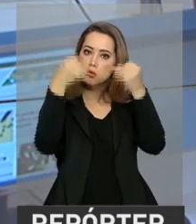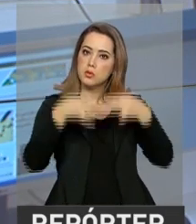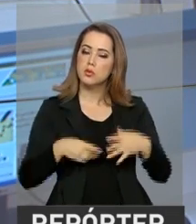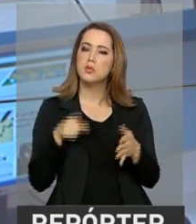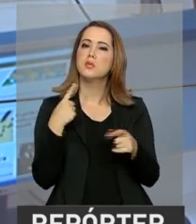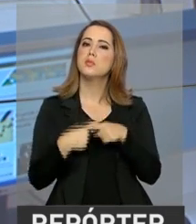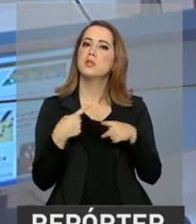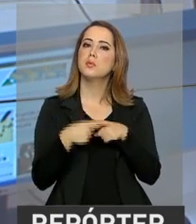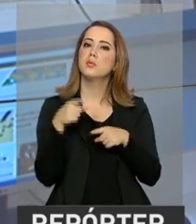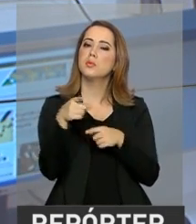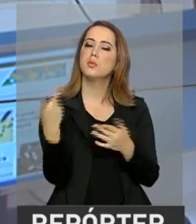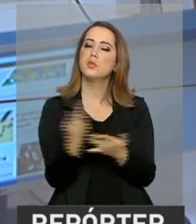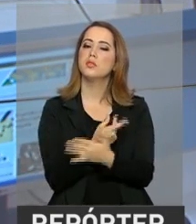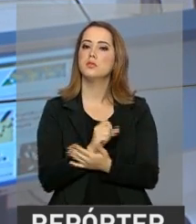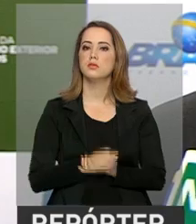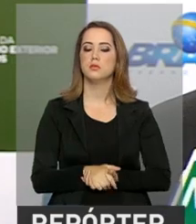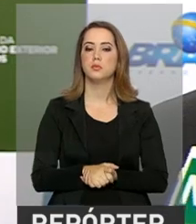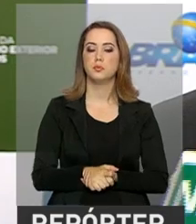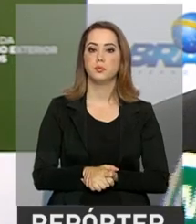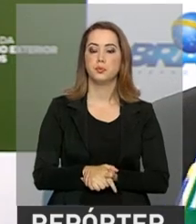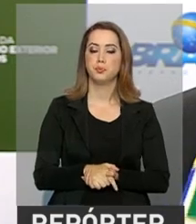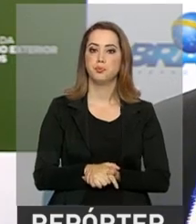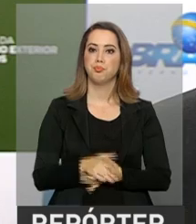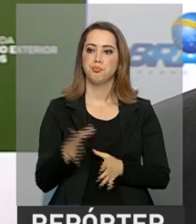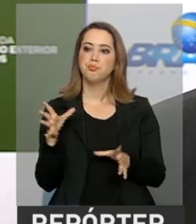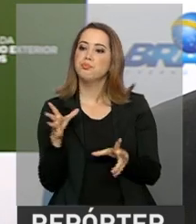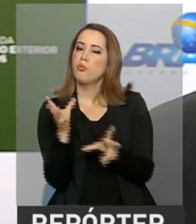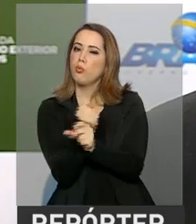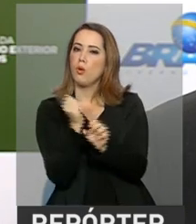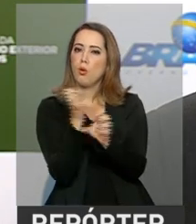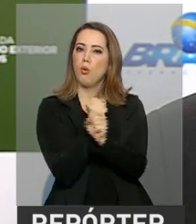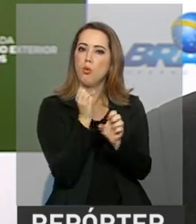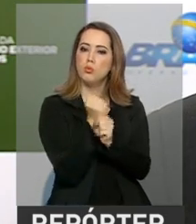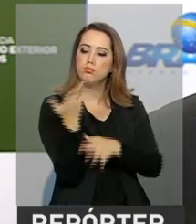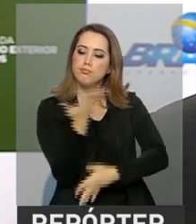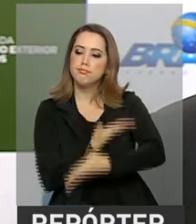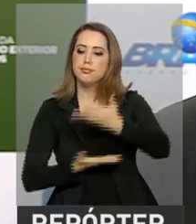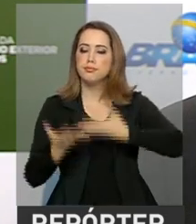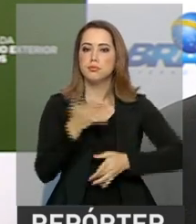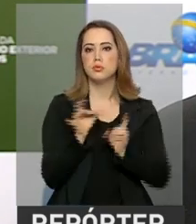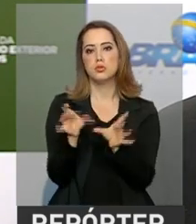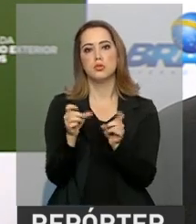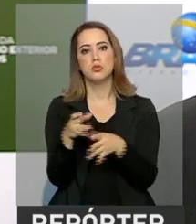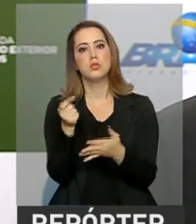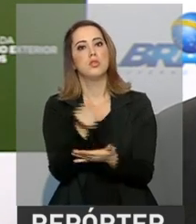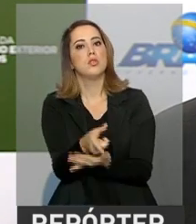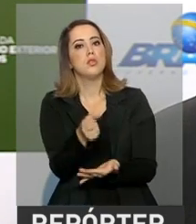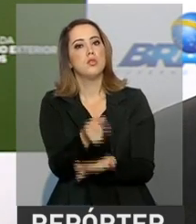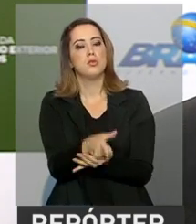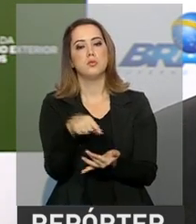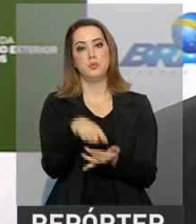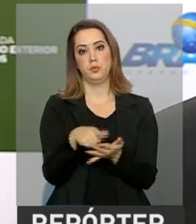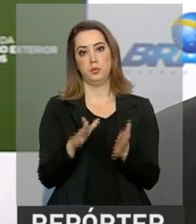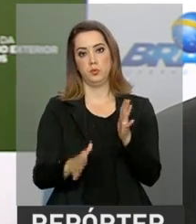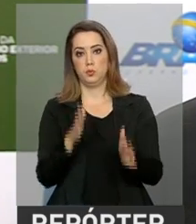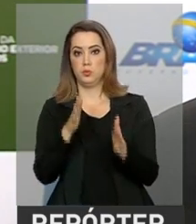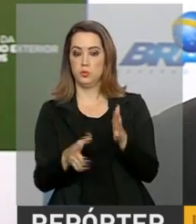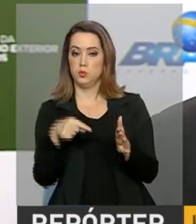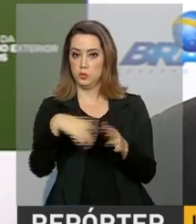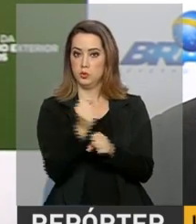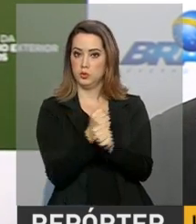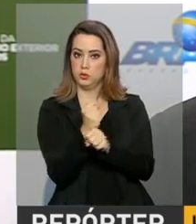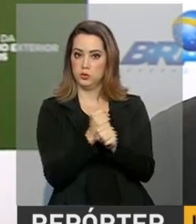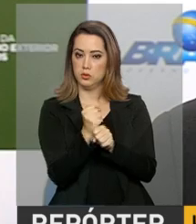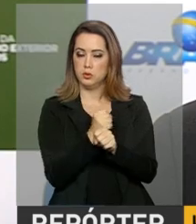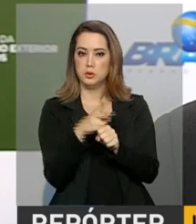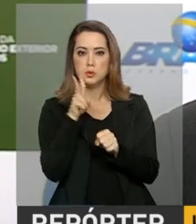dessa venda recorde. O saldo comercial da balança comercial brasileira de janeiro a julho de 2016 apresenta um